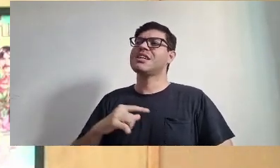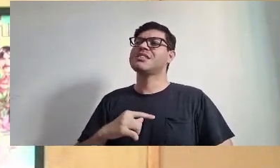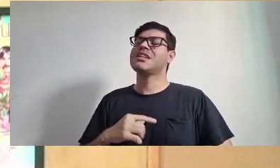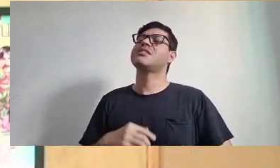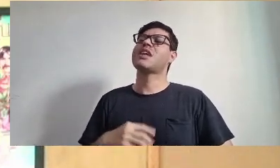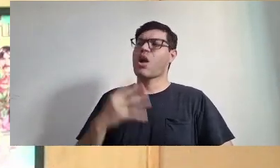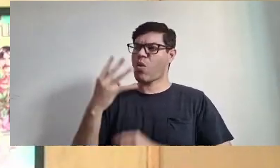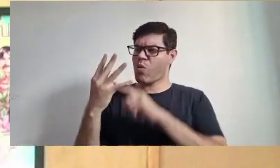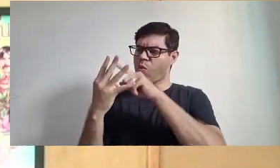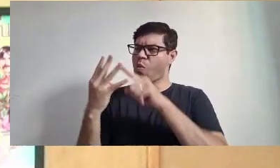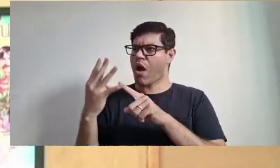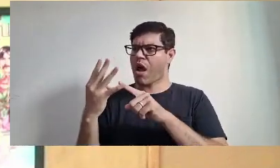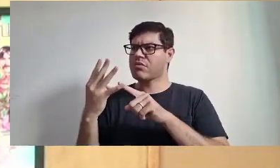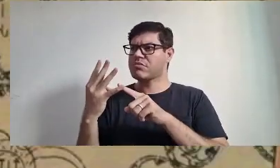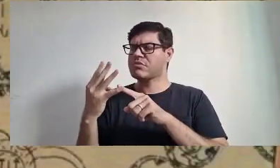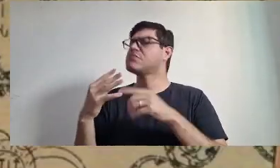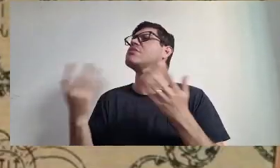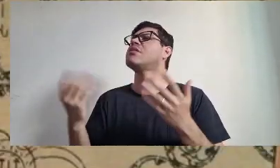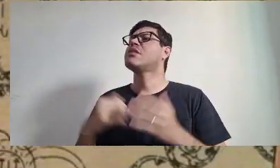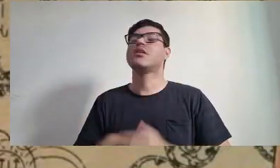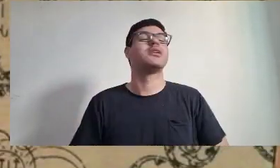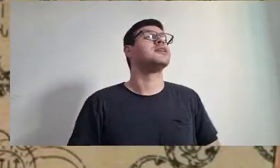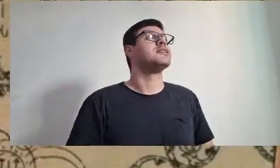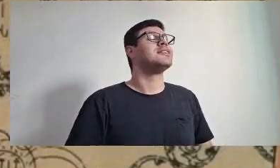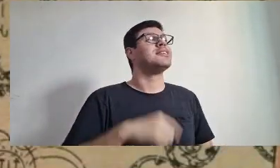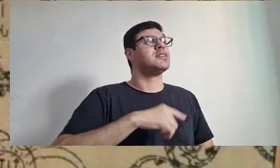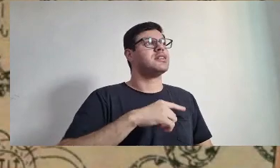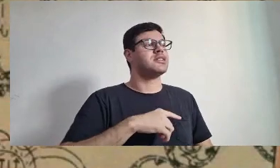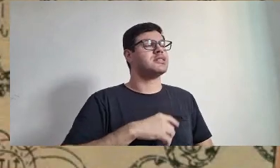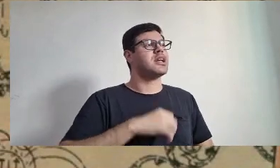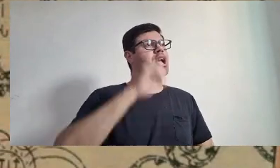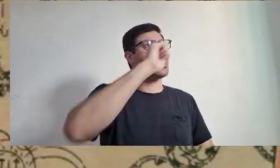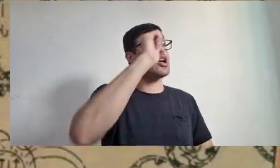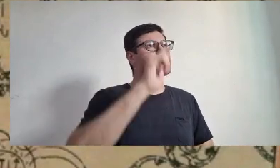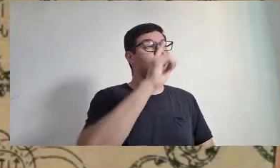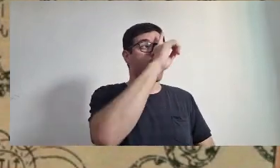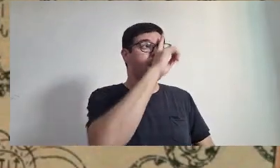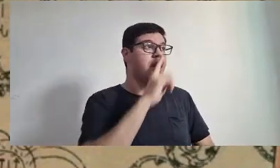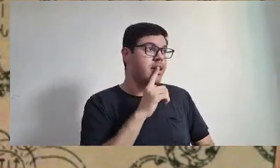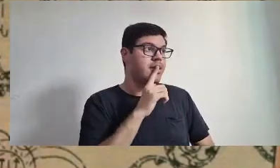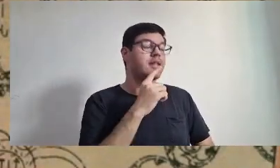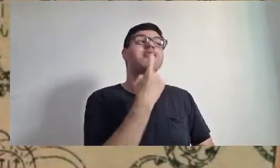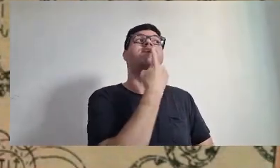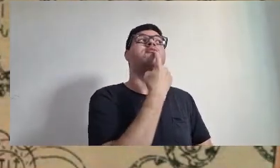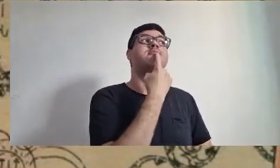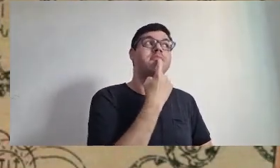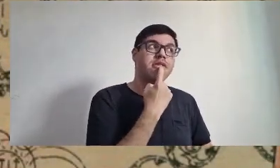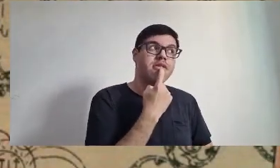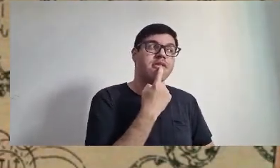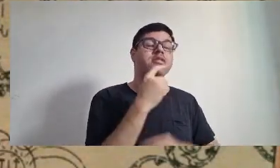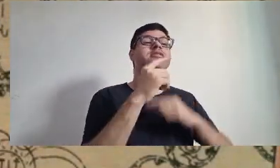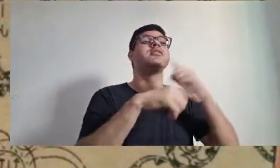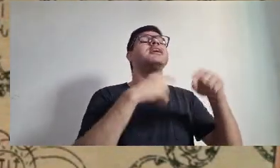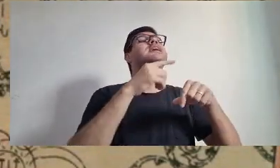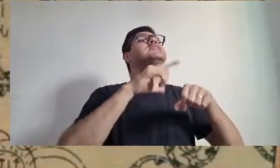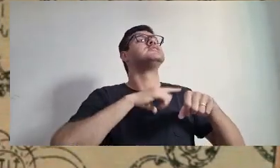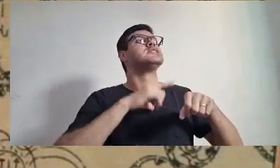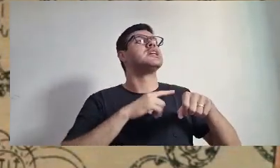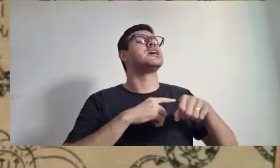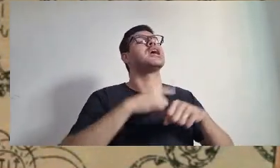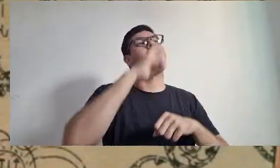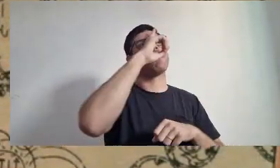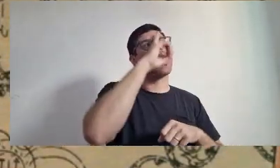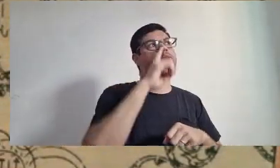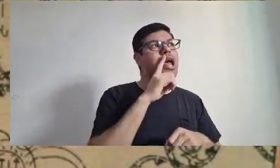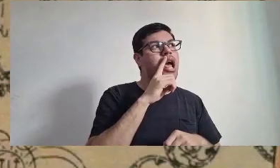Isto. Azul e amarelo faz parte da nossa bandeira, né? Que Muito é o bem. vermelho, depois vem o amarelo, vem o azul e vem